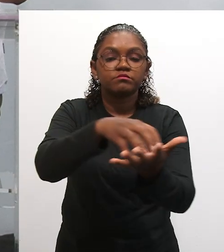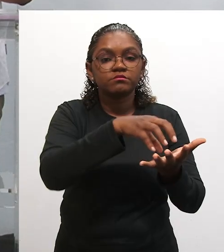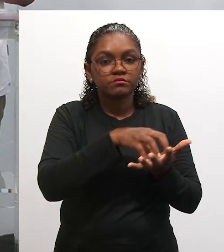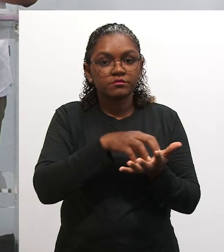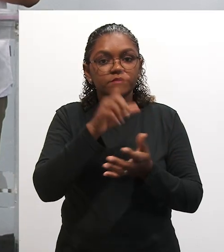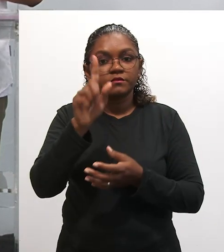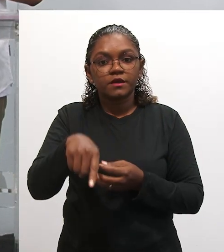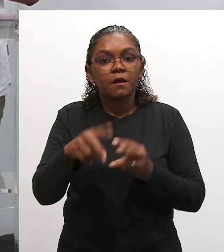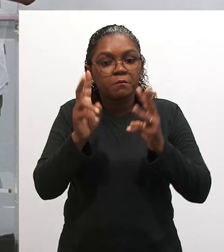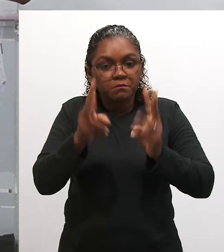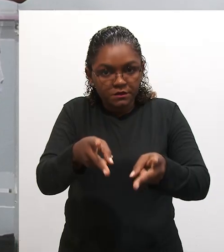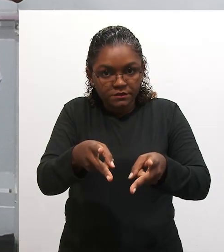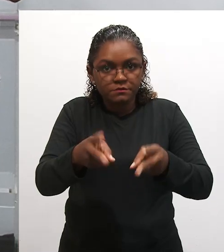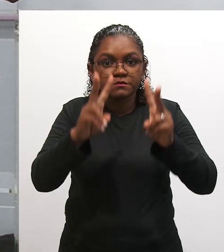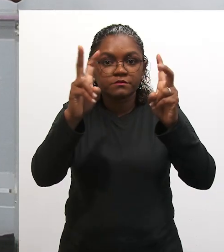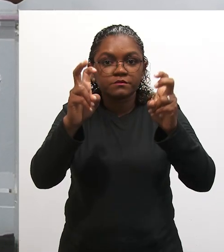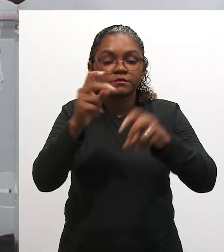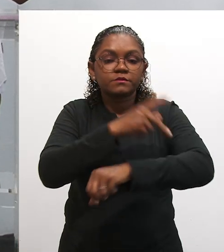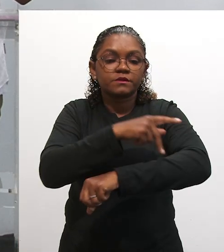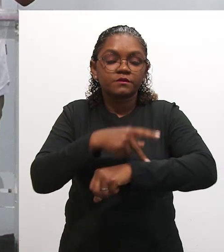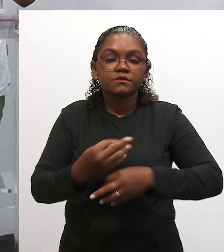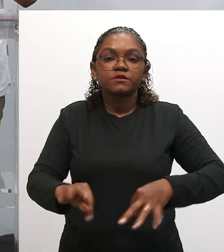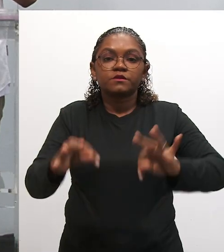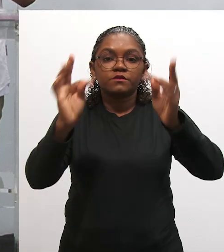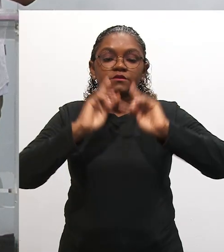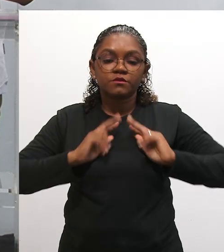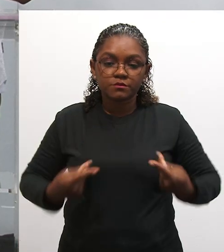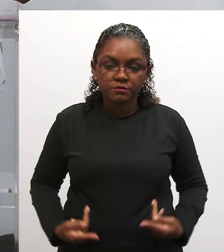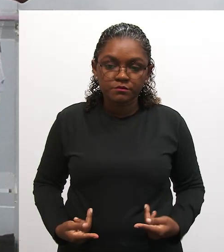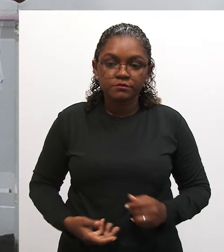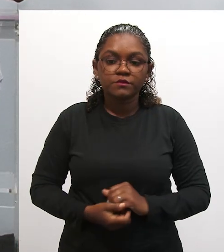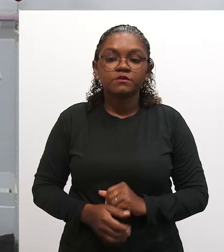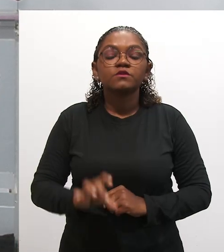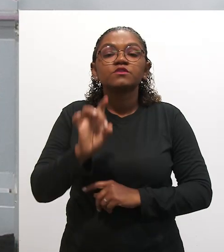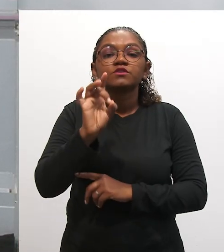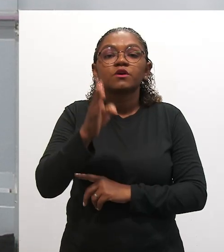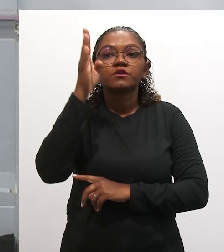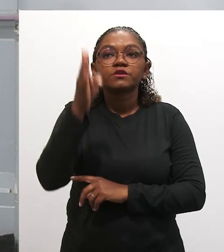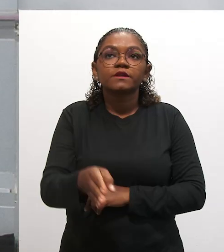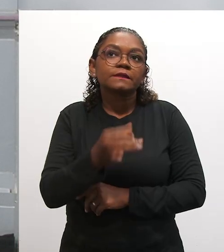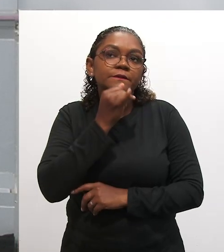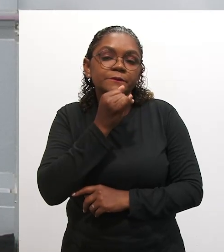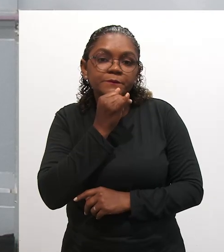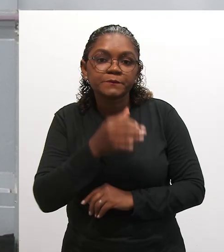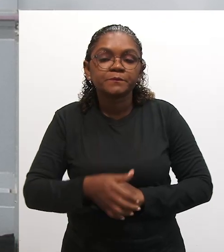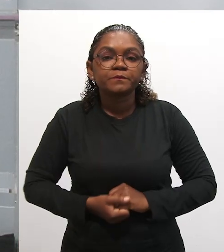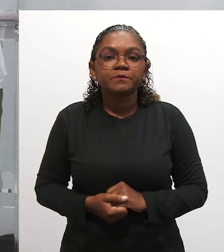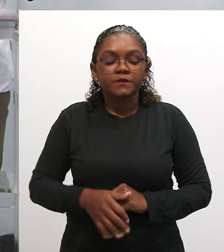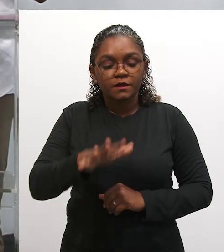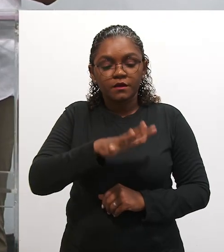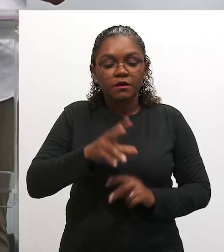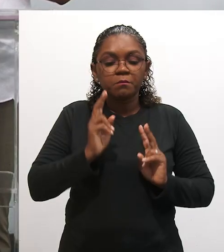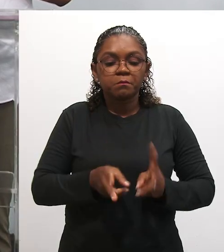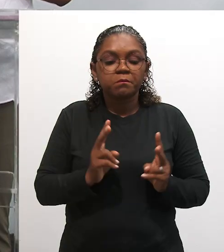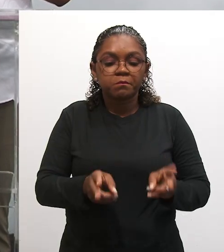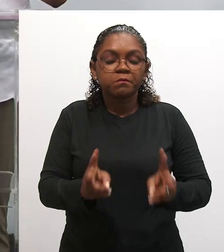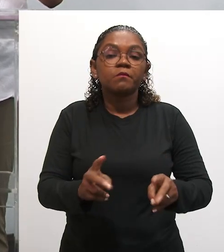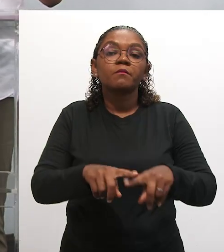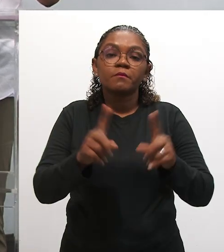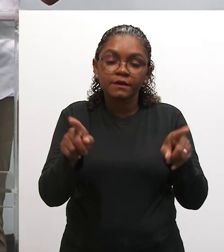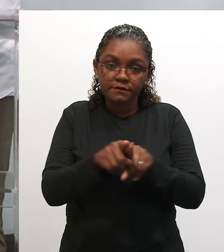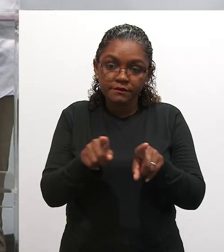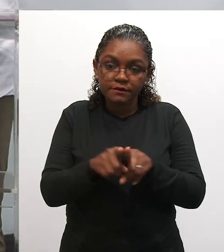essas dimensões pedagógicas e tecnológicas humanas. Não só deve ser um ambiente contínuo, mas